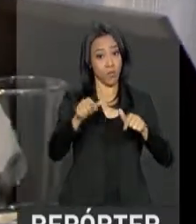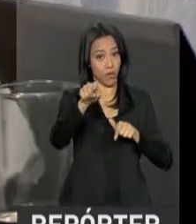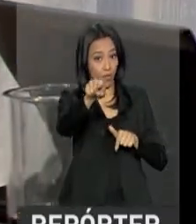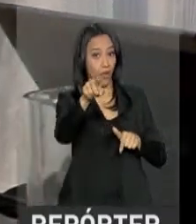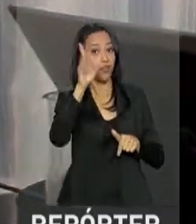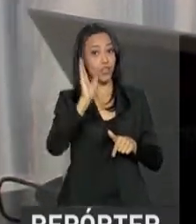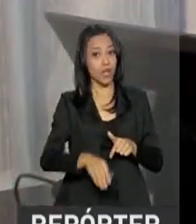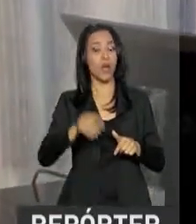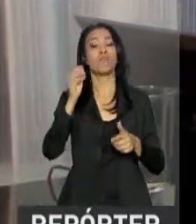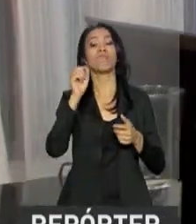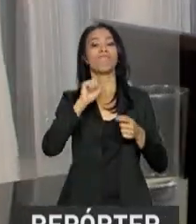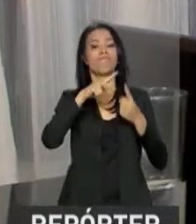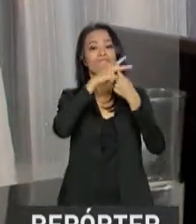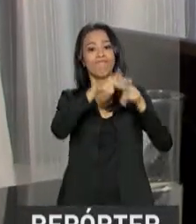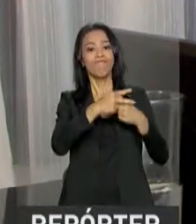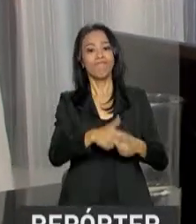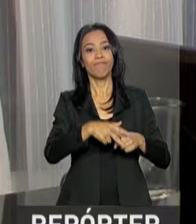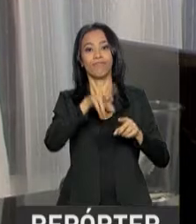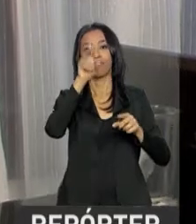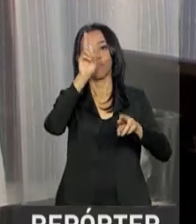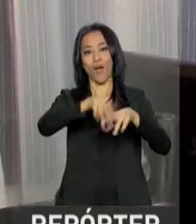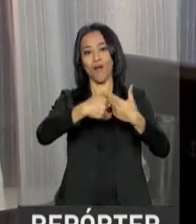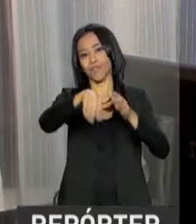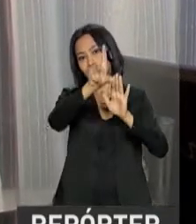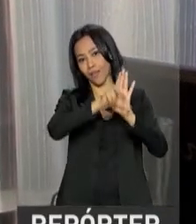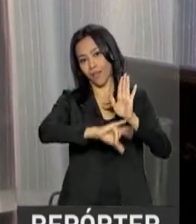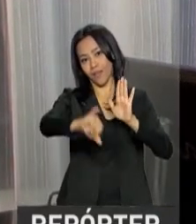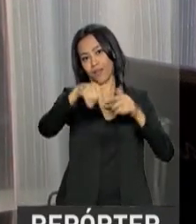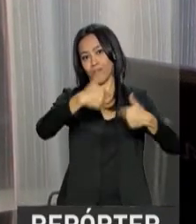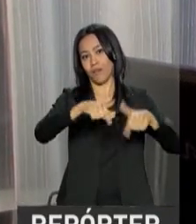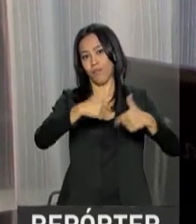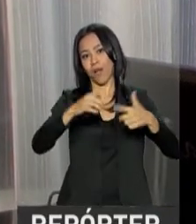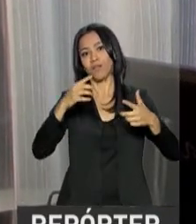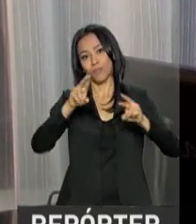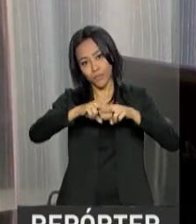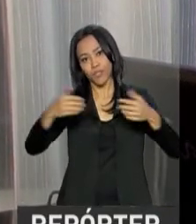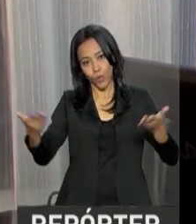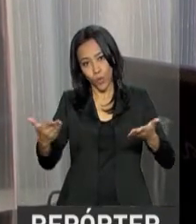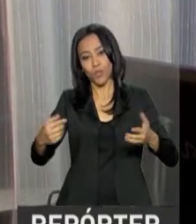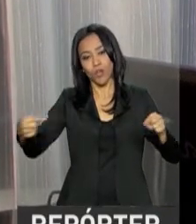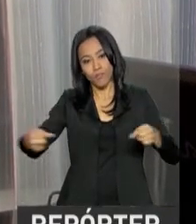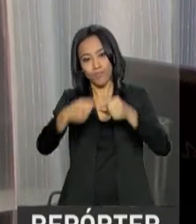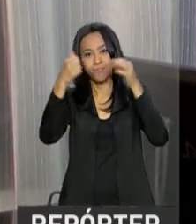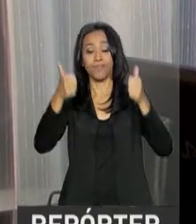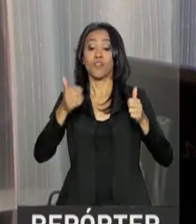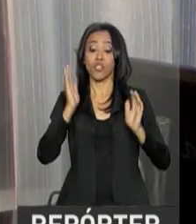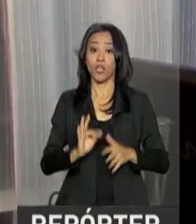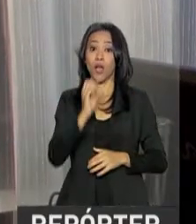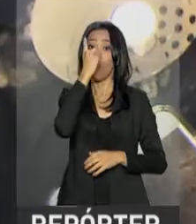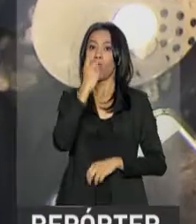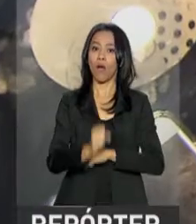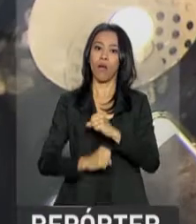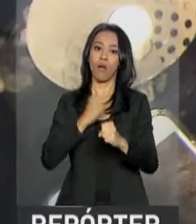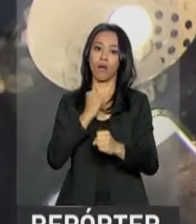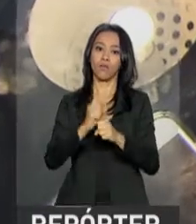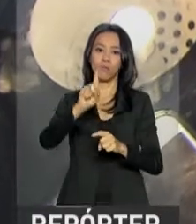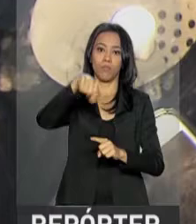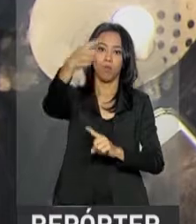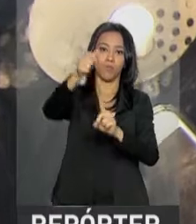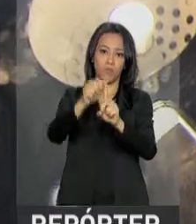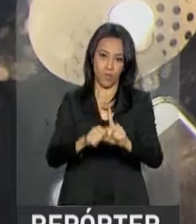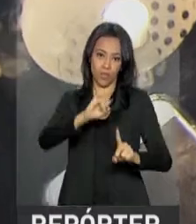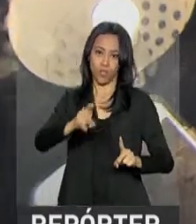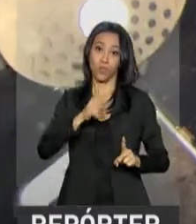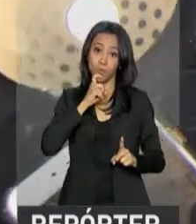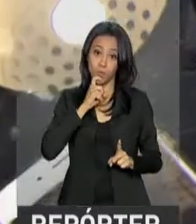regulamentados com a modernização da legislação trabalhista que completa um ano no mês que vem são modalidades